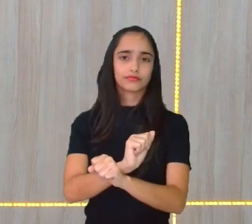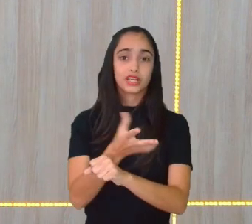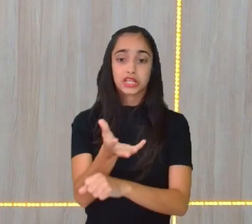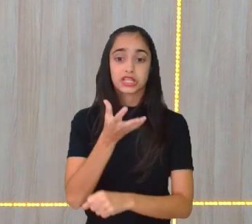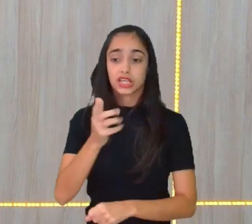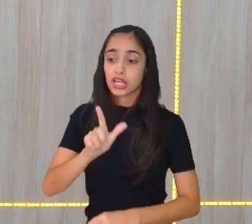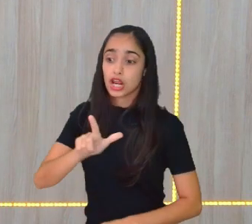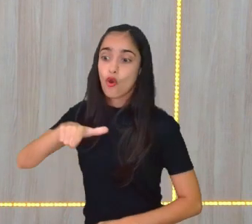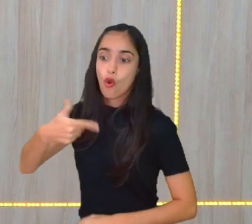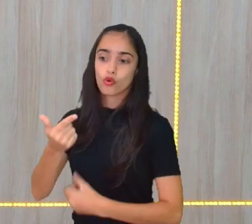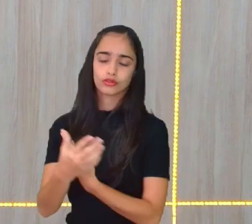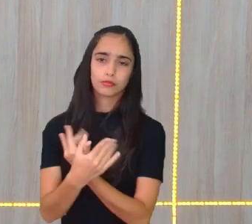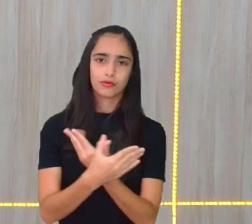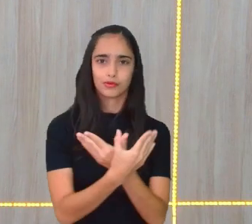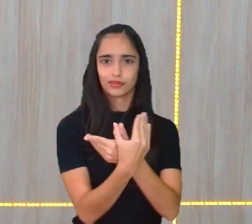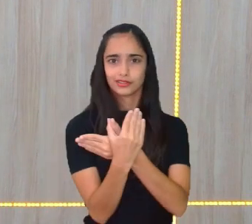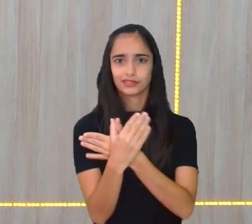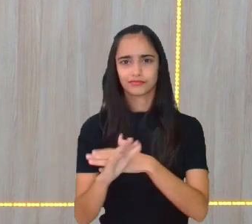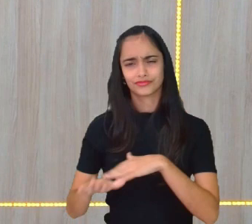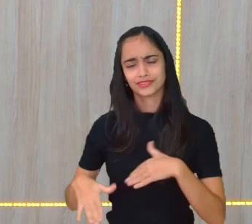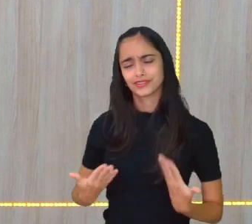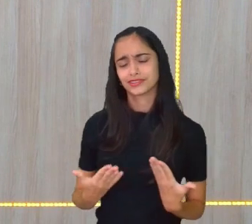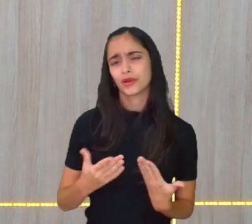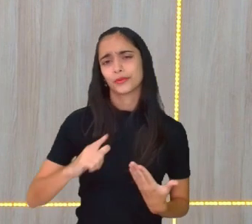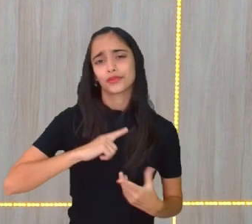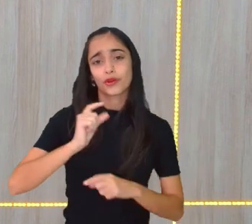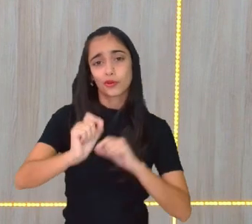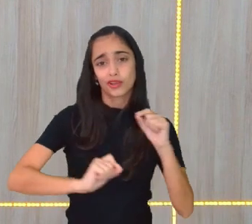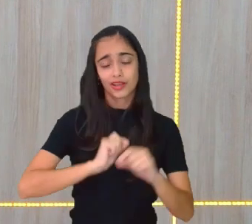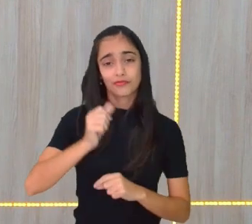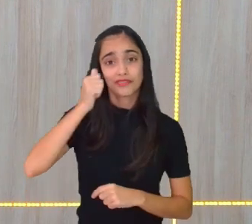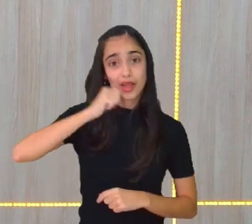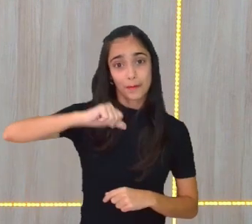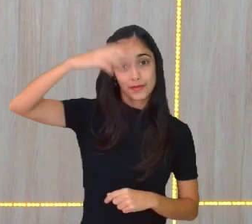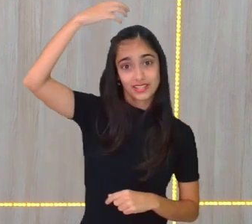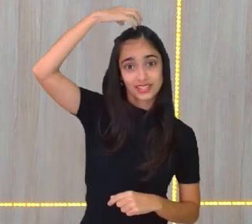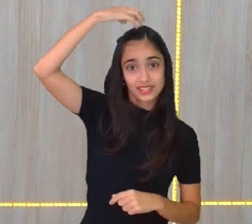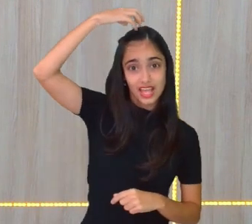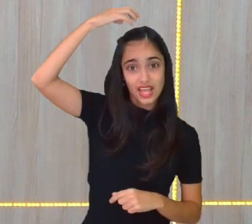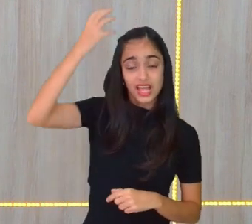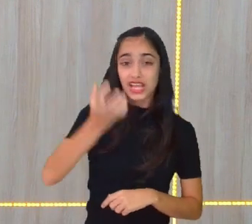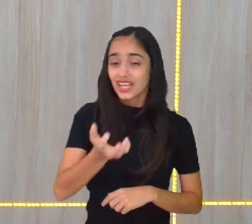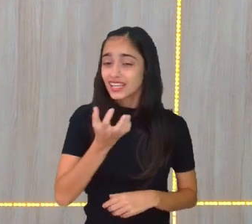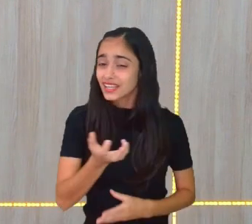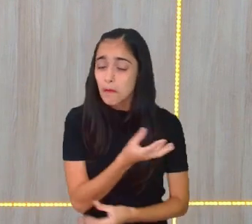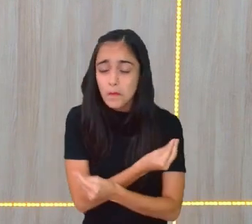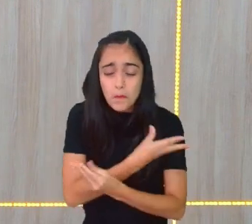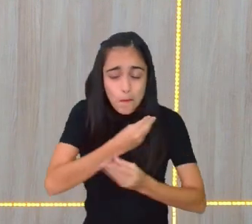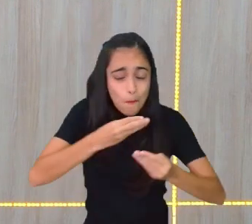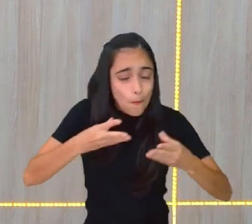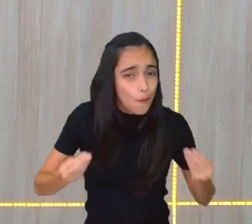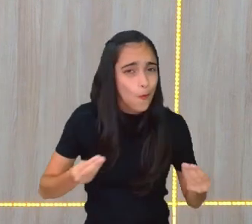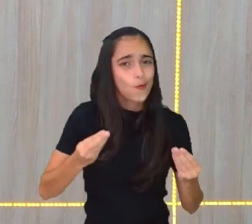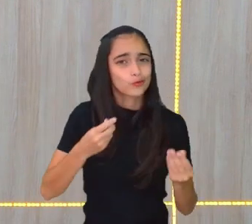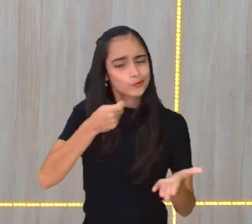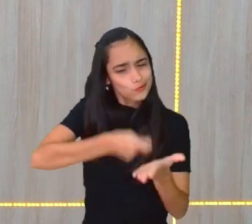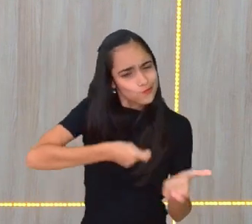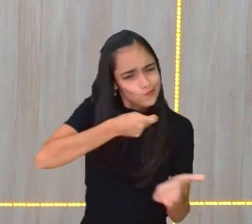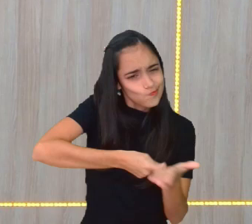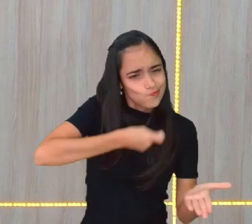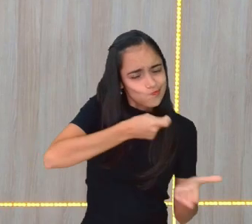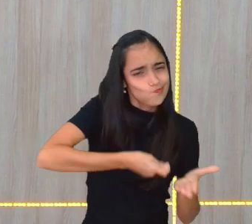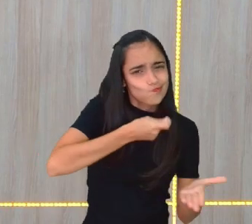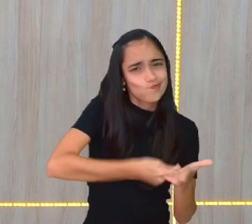ou seja, a princesa está tão obcecada por isso, pelo seu hobby, né, por essa vontade de caçar, que ela não consegue